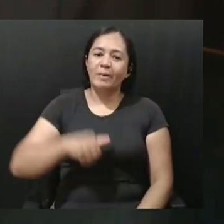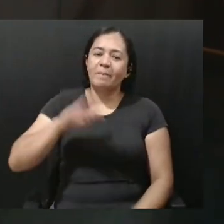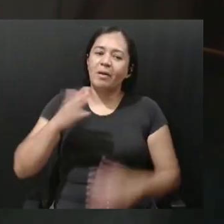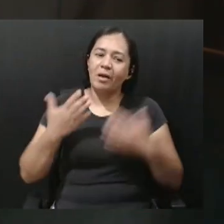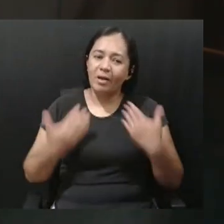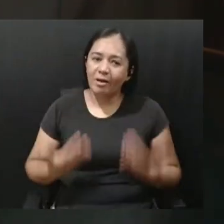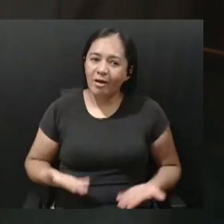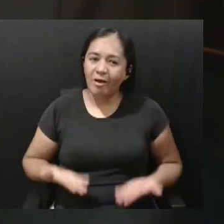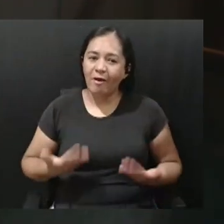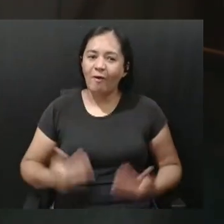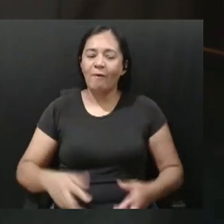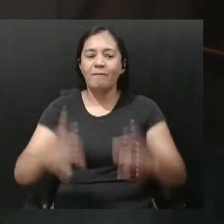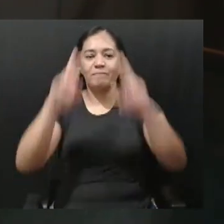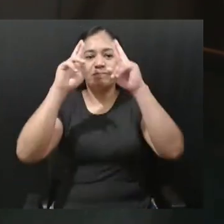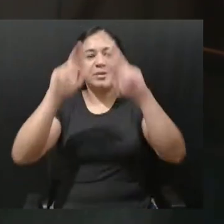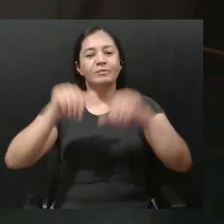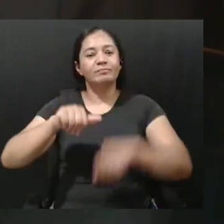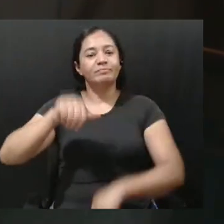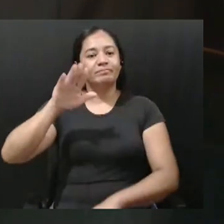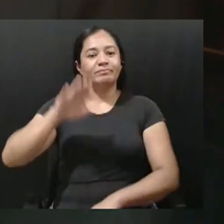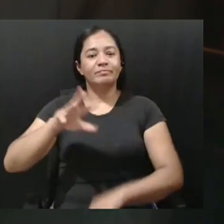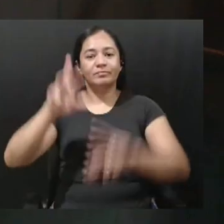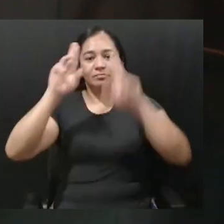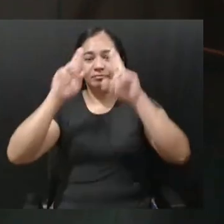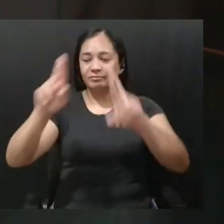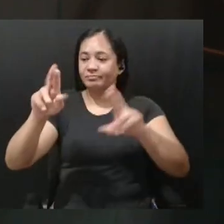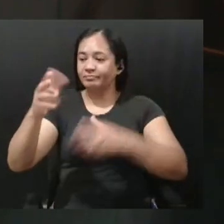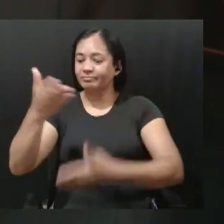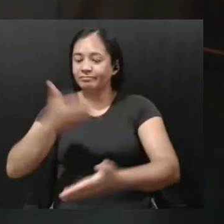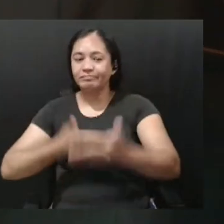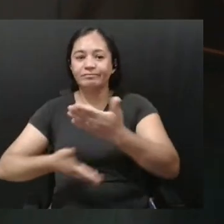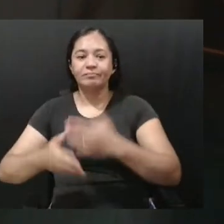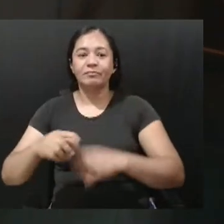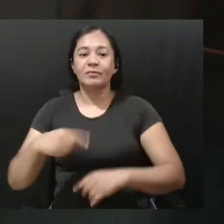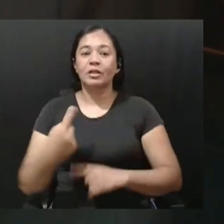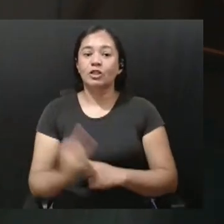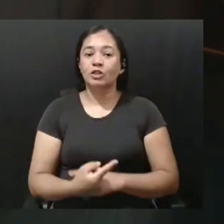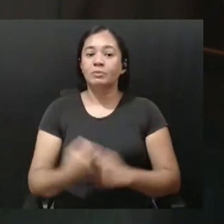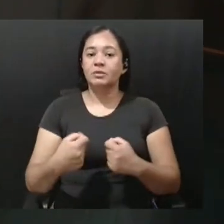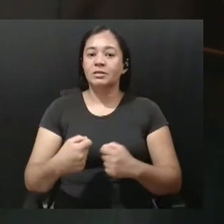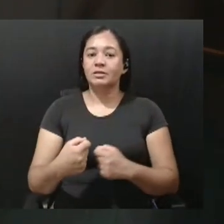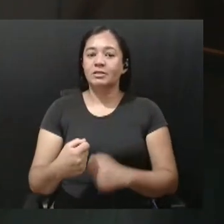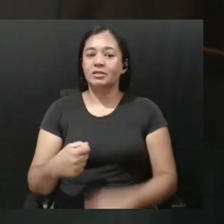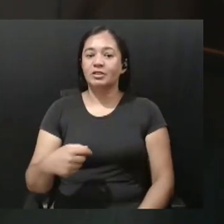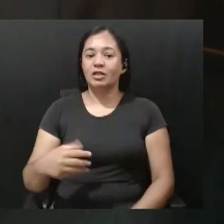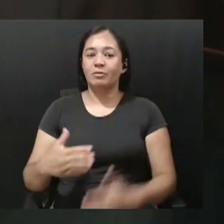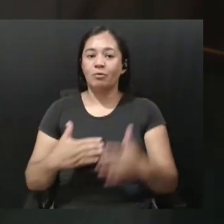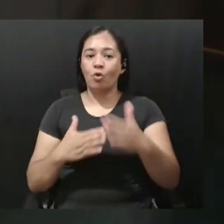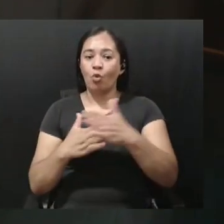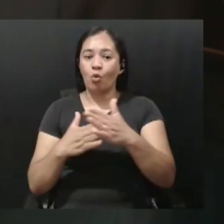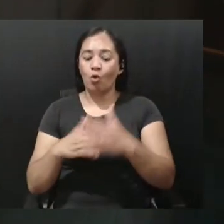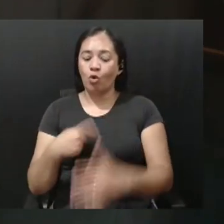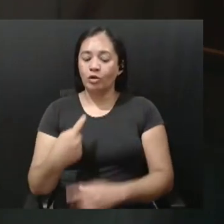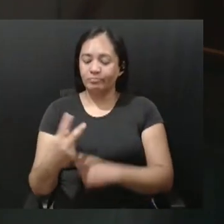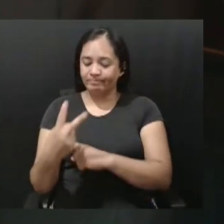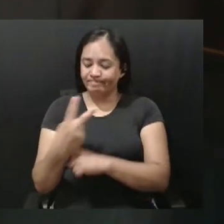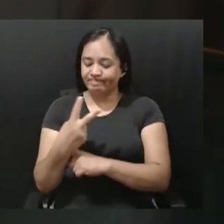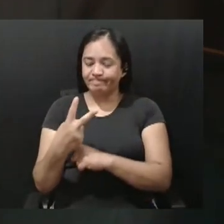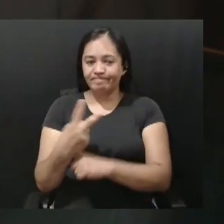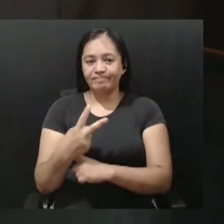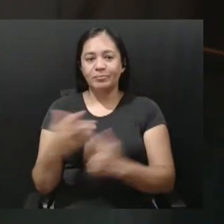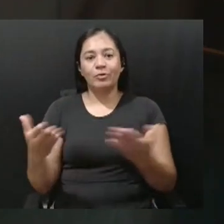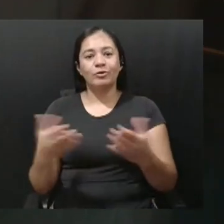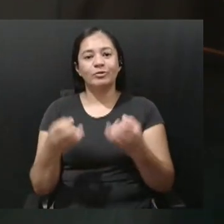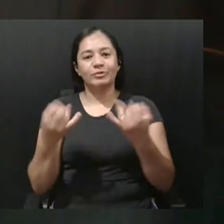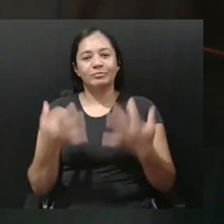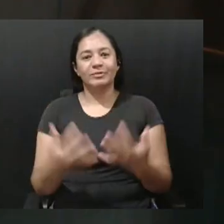respeito, e respeito aos outros, mas também a gente precisa olhar para os nossos próprios limites, e é sobre isso que nós falamos hoje. Eu só tenho a agradecer aos